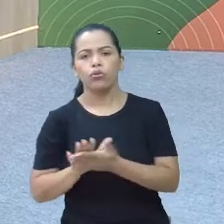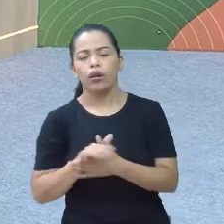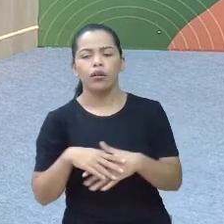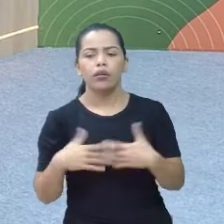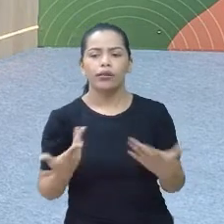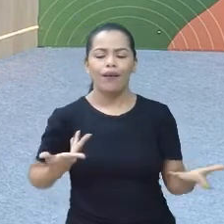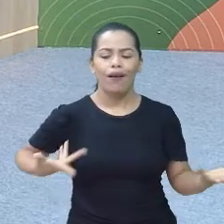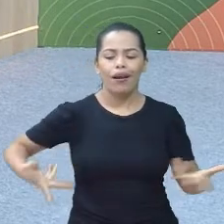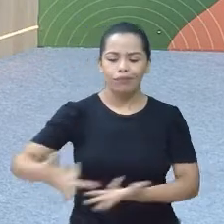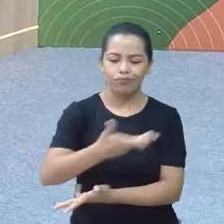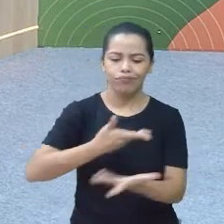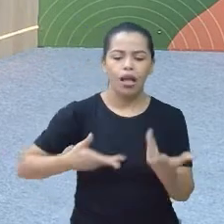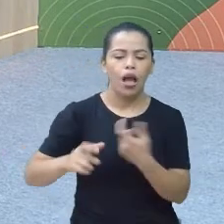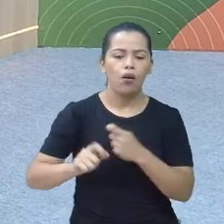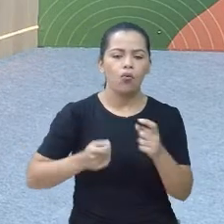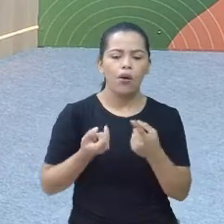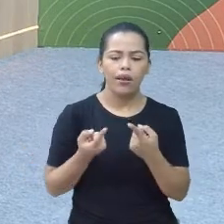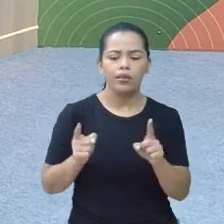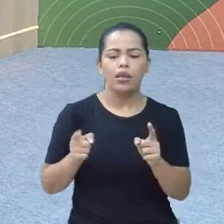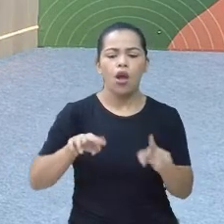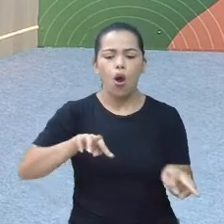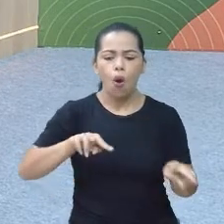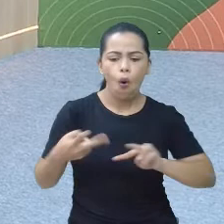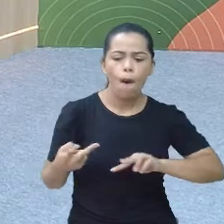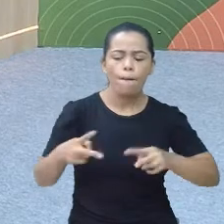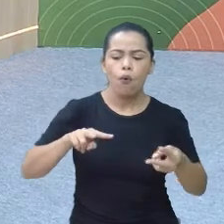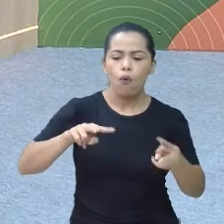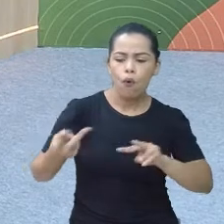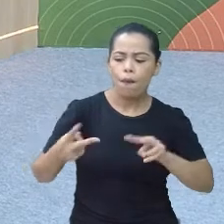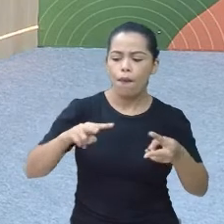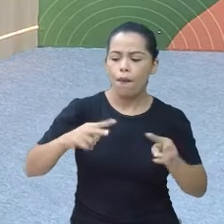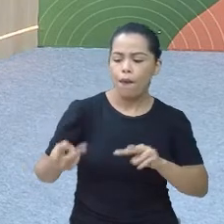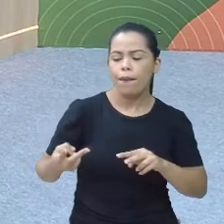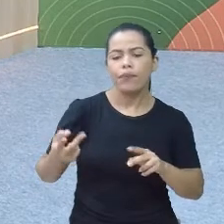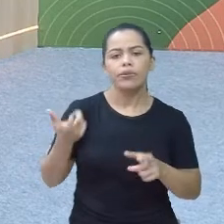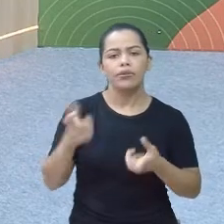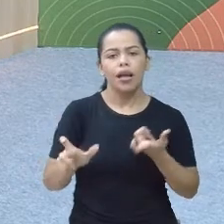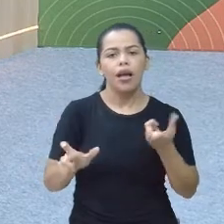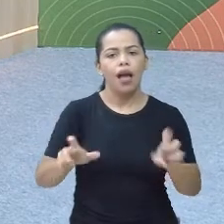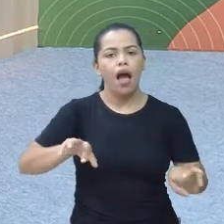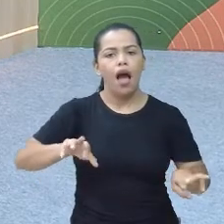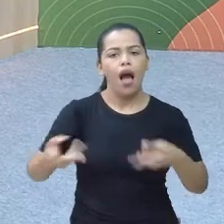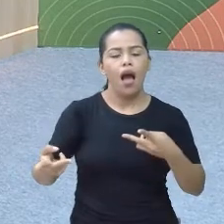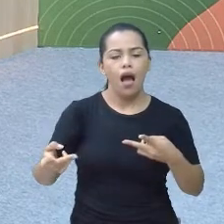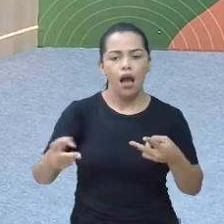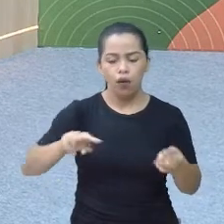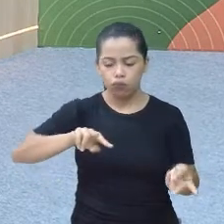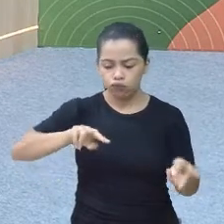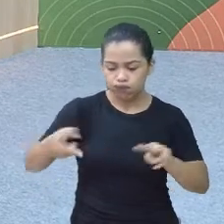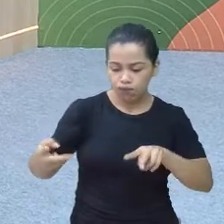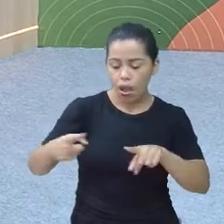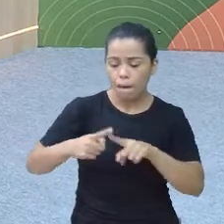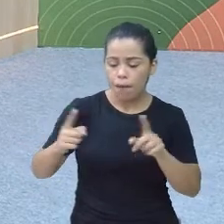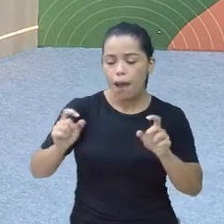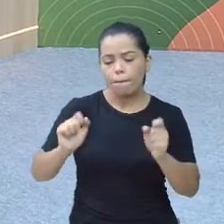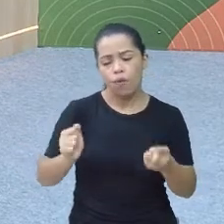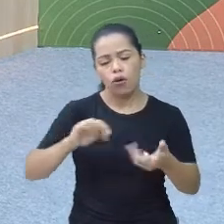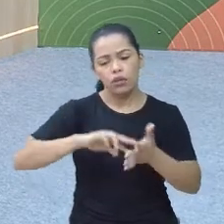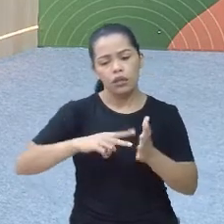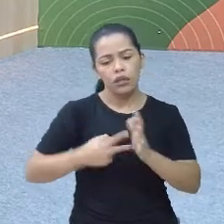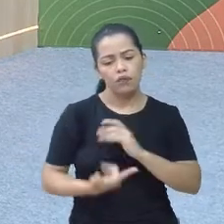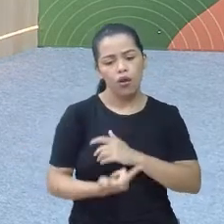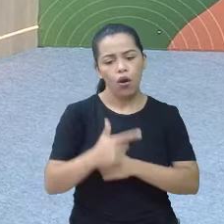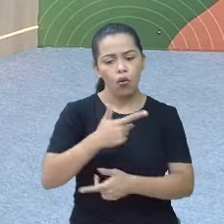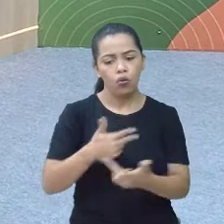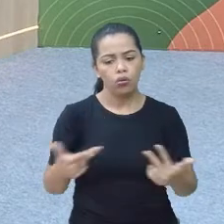a relação contraditória entre os termos que ela usa. Mas isso pode significar outras coisas. Ela pode